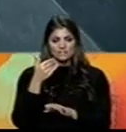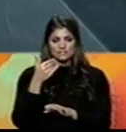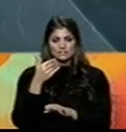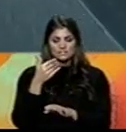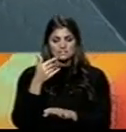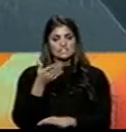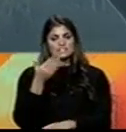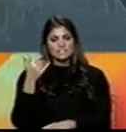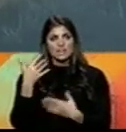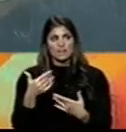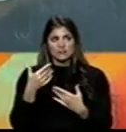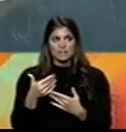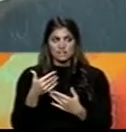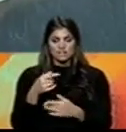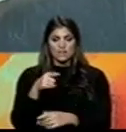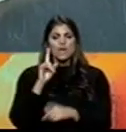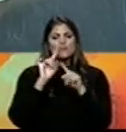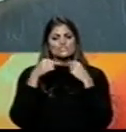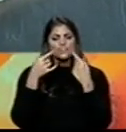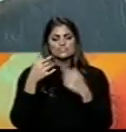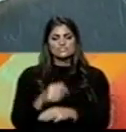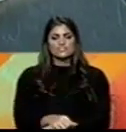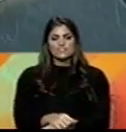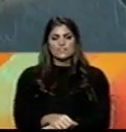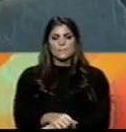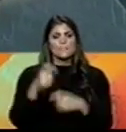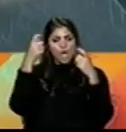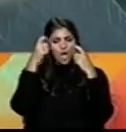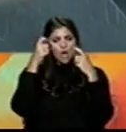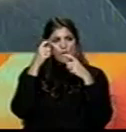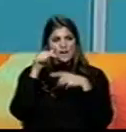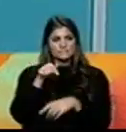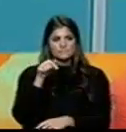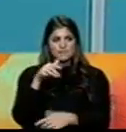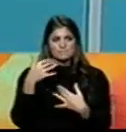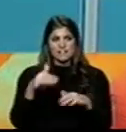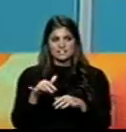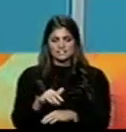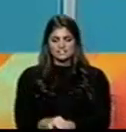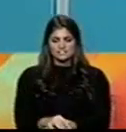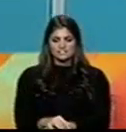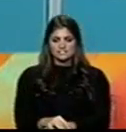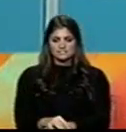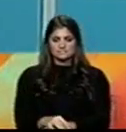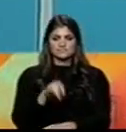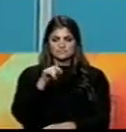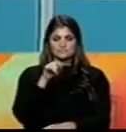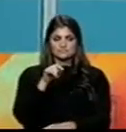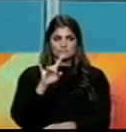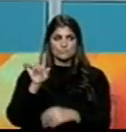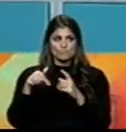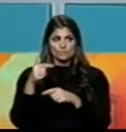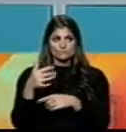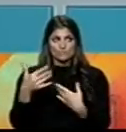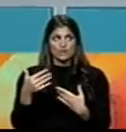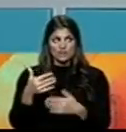Tira. Olha agora, pronto, partiu-se. É assim, é um rato mico e um bocado aldrabado, mas pois, é. Pois, ok. Pronto, agora vamos. Vamos pôr aqui um. Vamos pôr aqui outro. Vamos pô-los aqui.